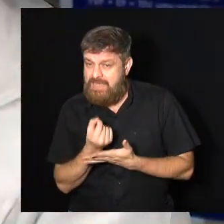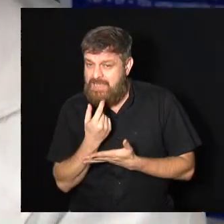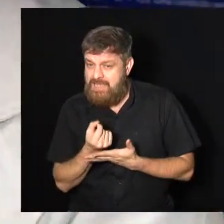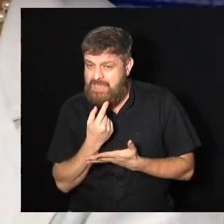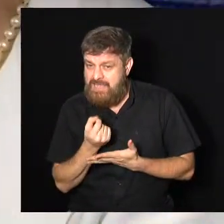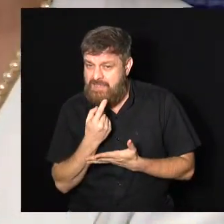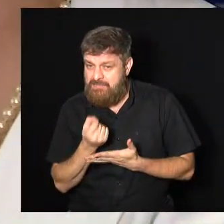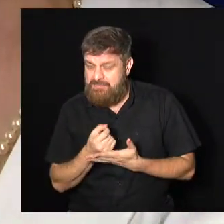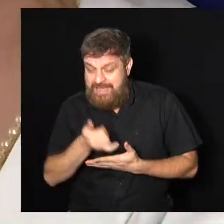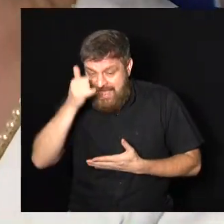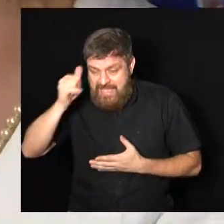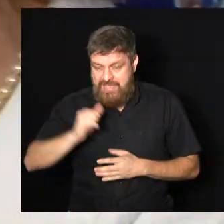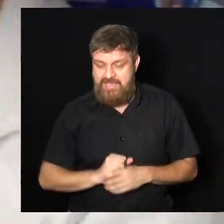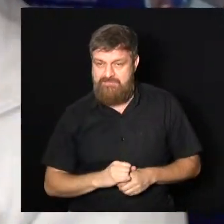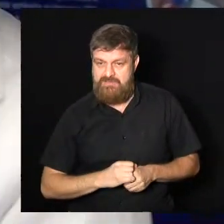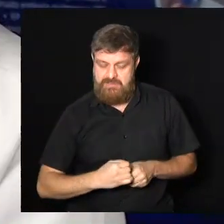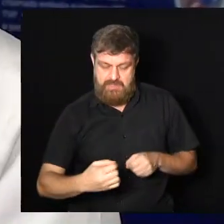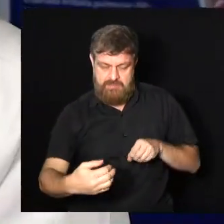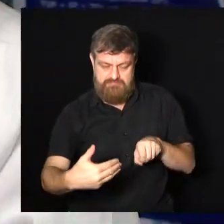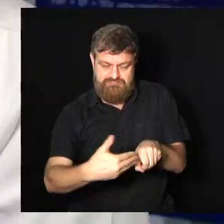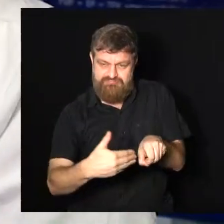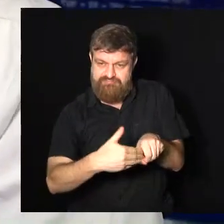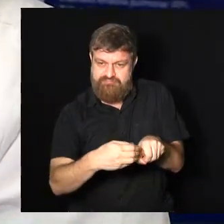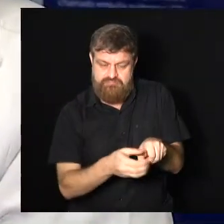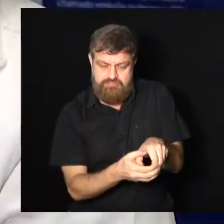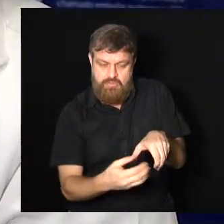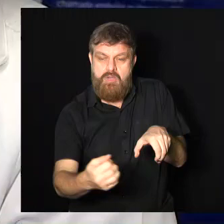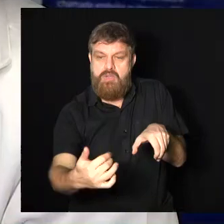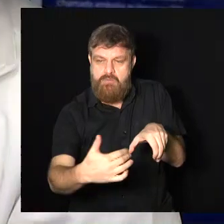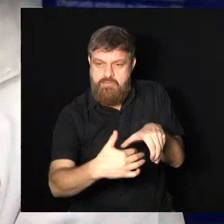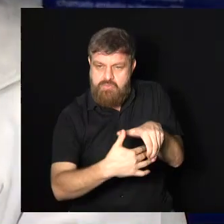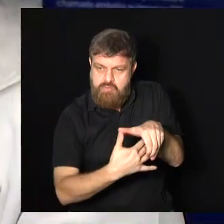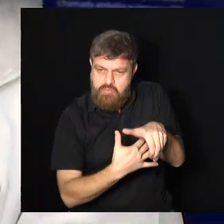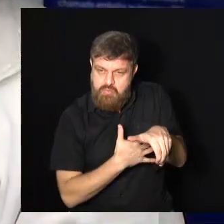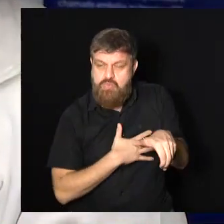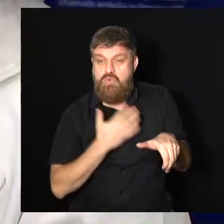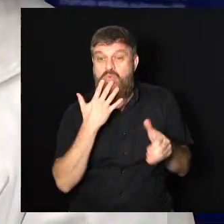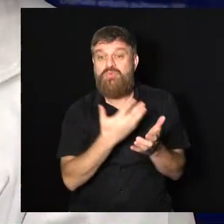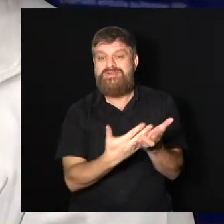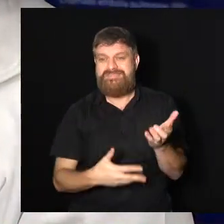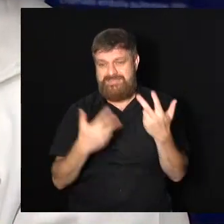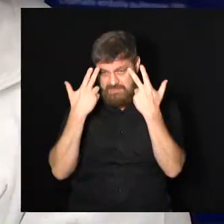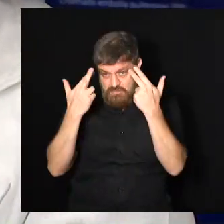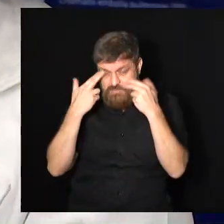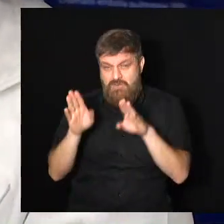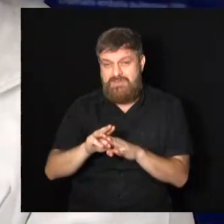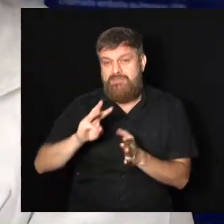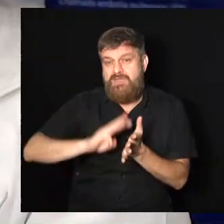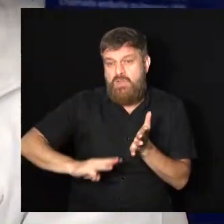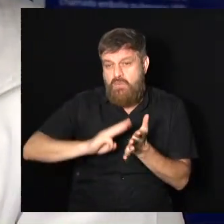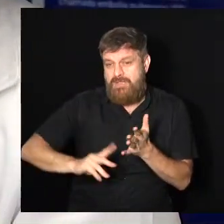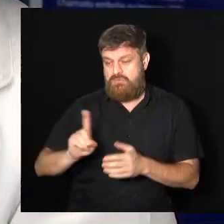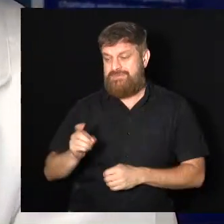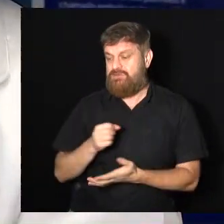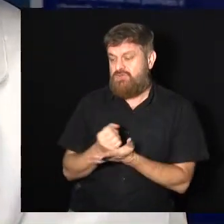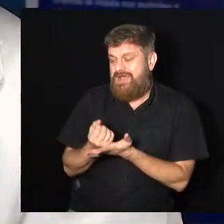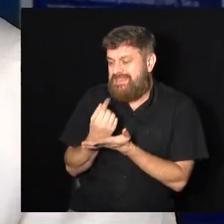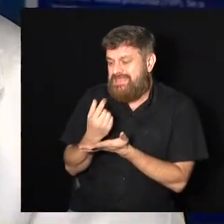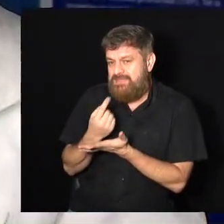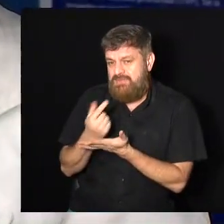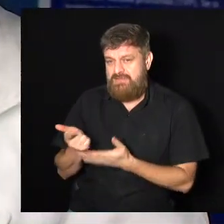chamados anticoagulantes, que vão inibir a coagulação e prevenir a doença, e também os métodos não medicamentosos,